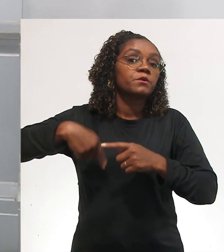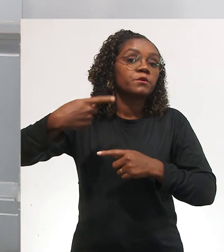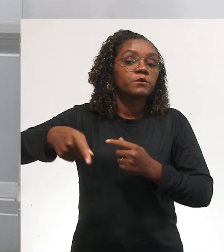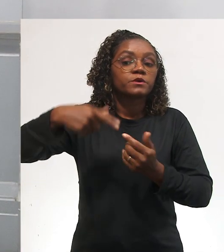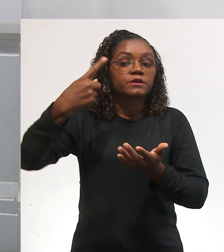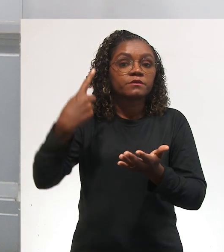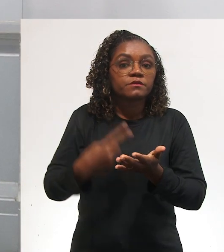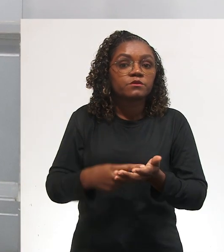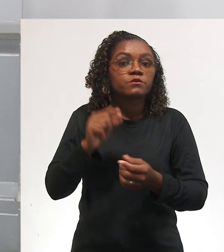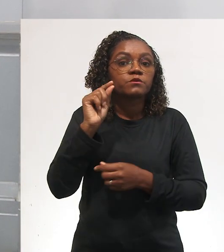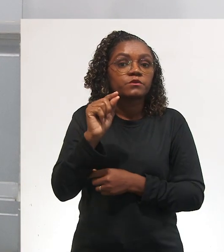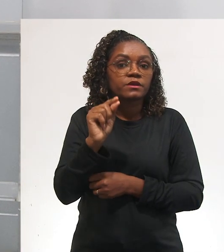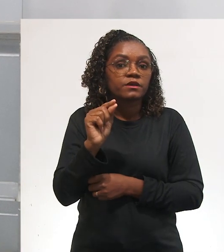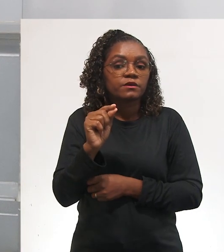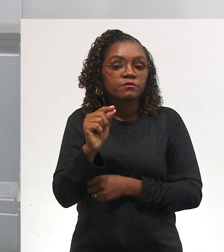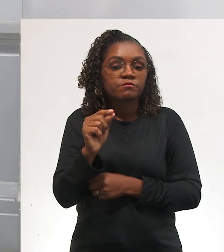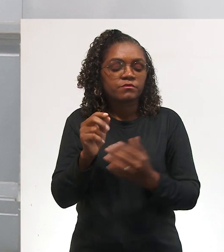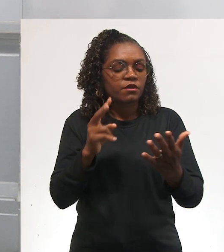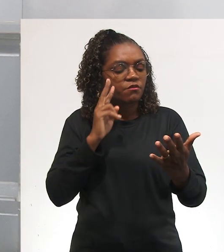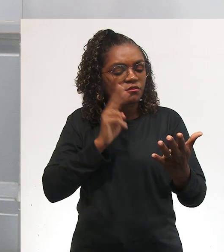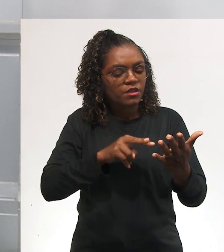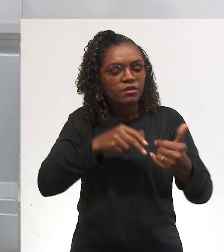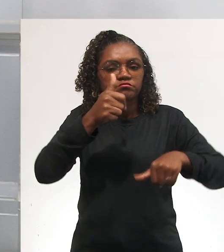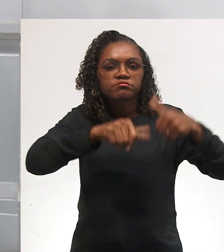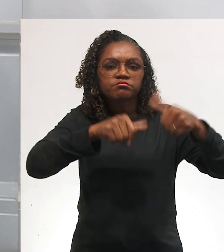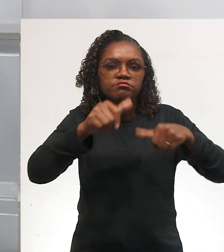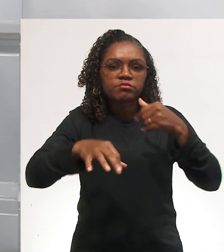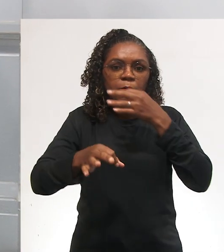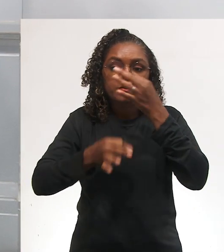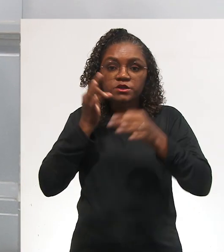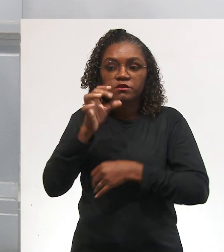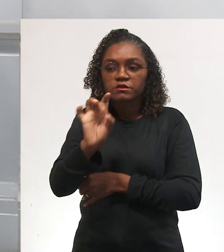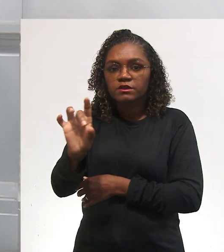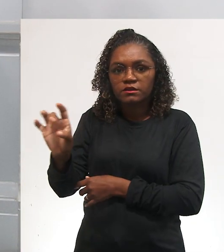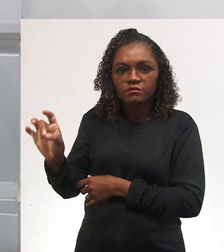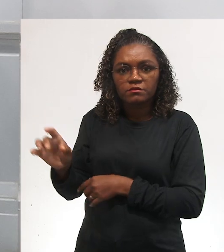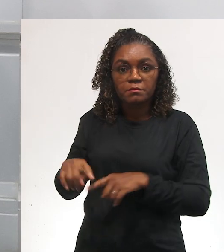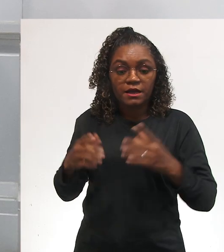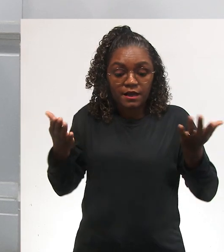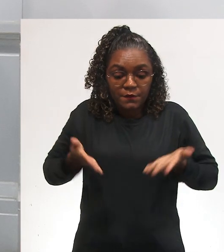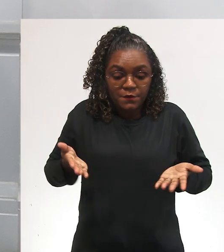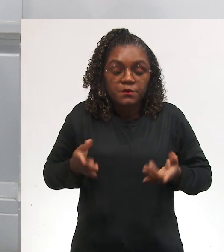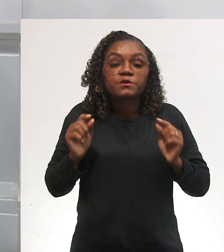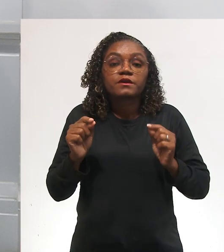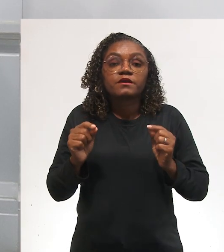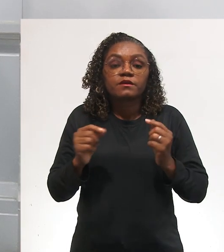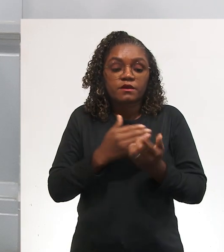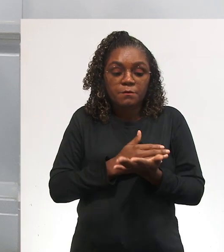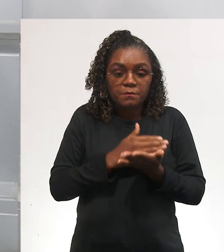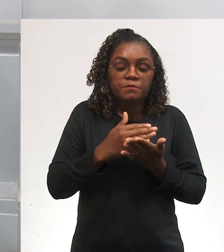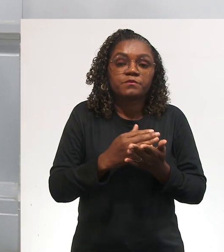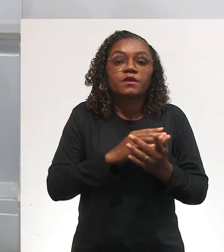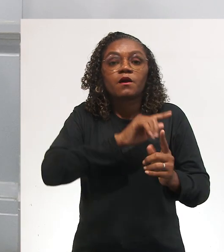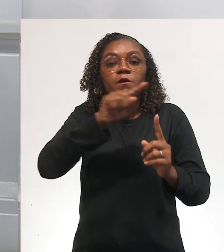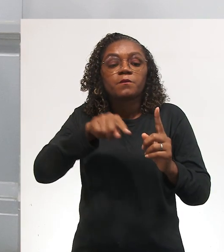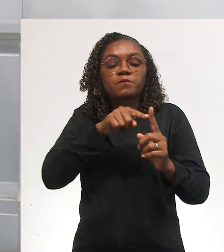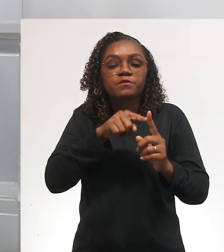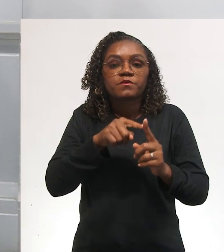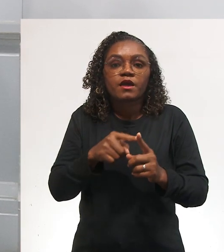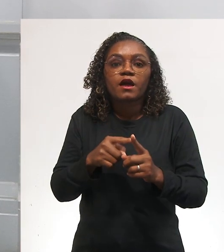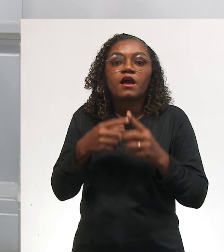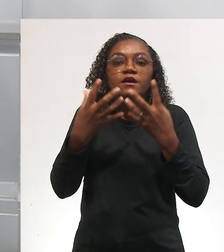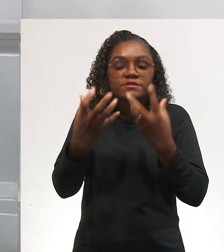momento, essas ideias serão analisadas. Mas, a princípio, o objetivo é buscar o máximo